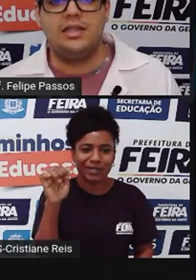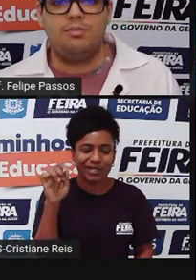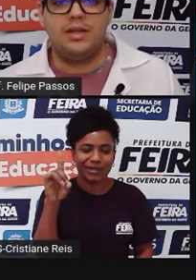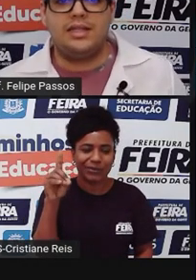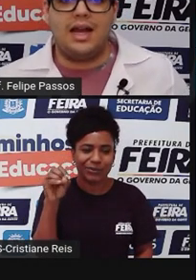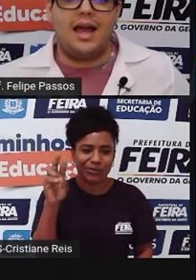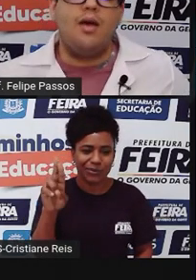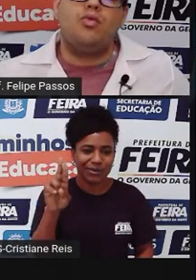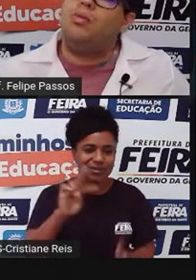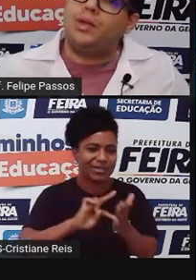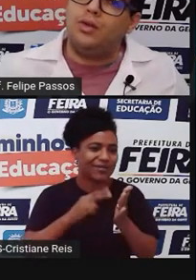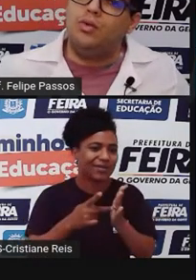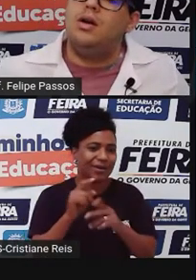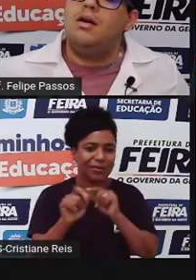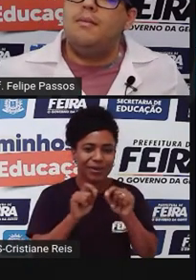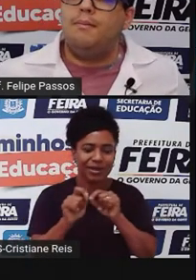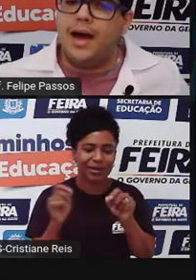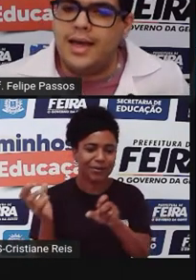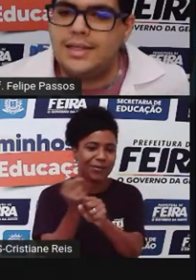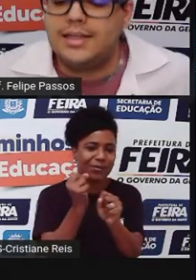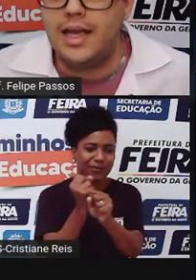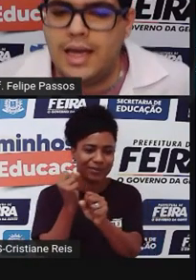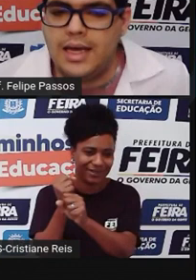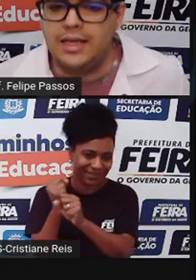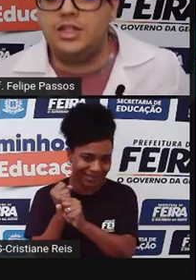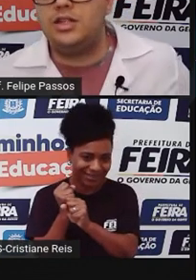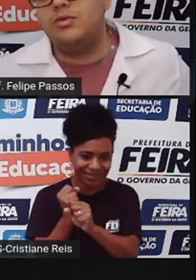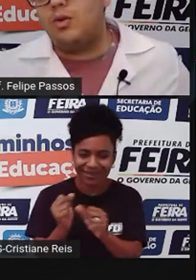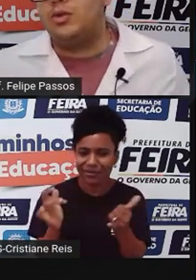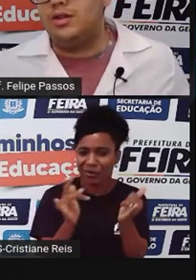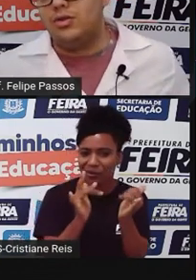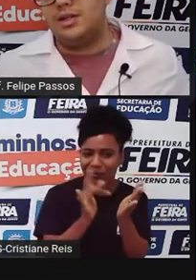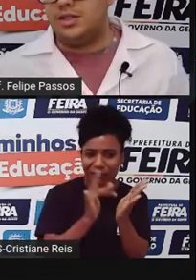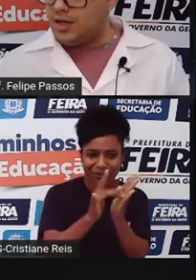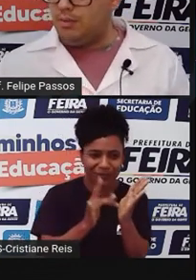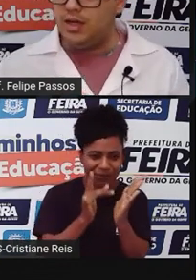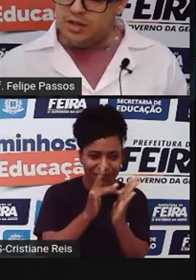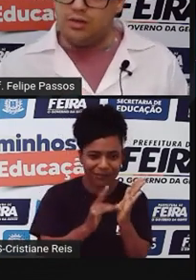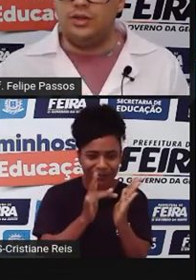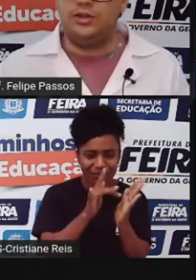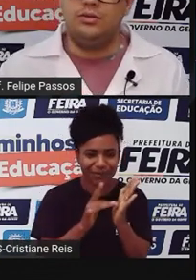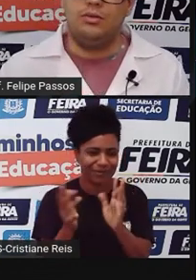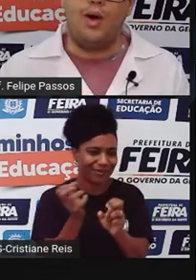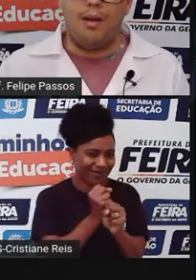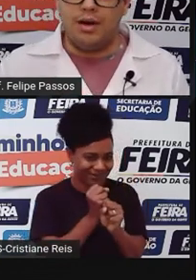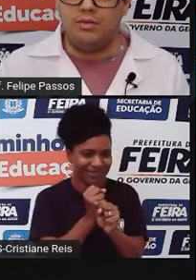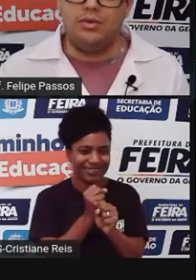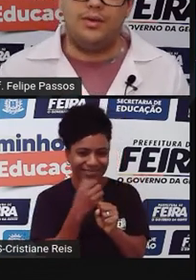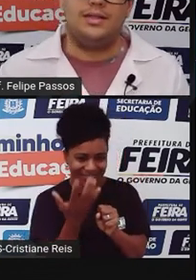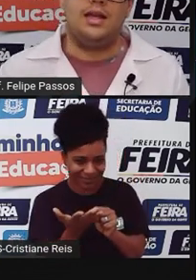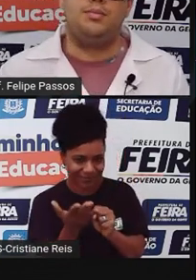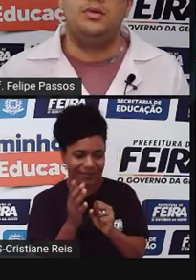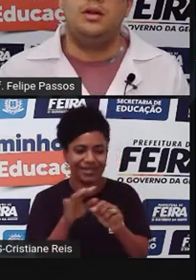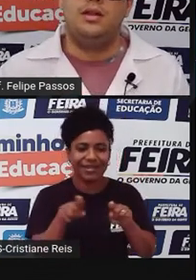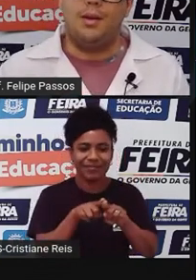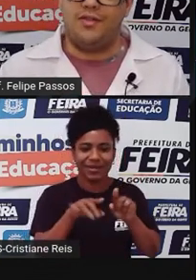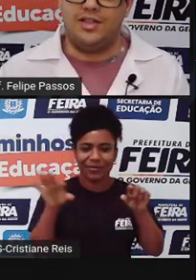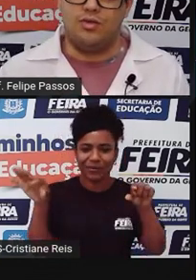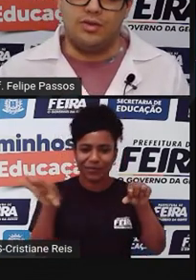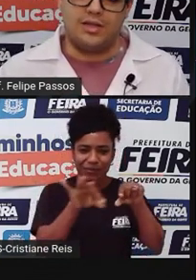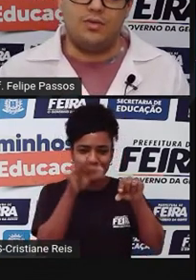calculadora simples ela é um computador mas existiam calculadora antigamente Lógico o ábaco é um